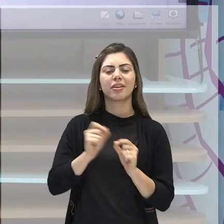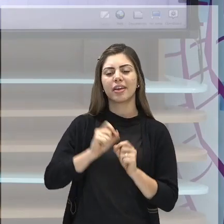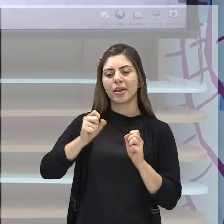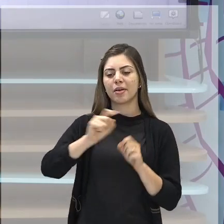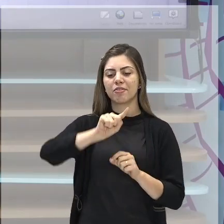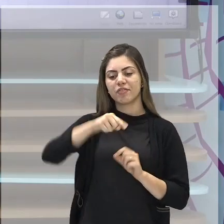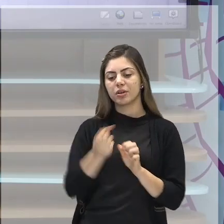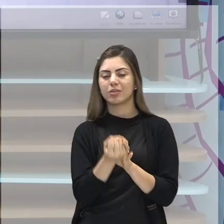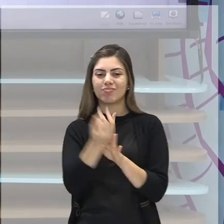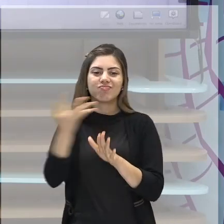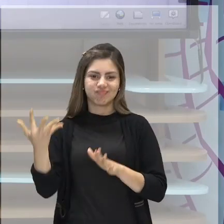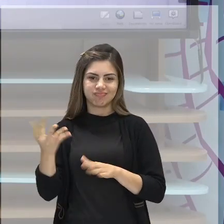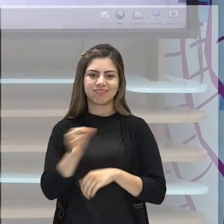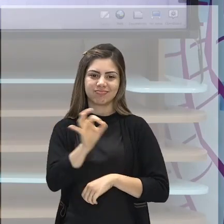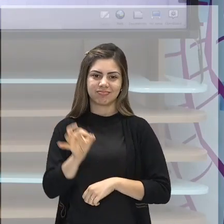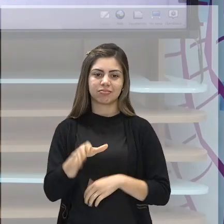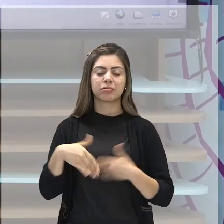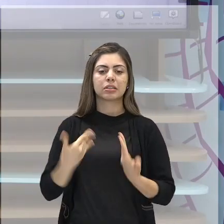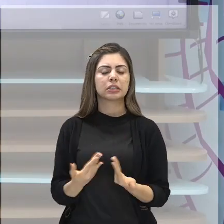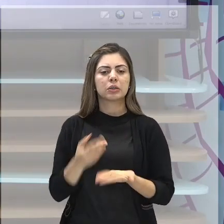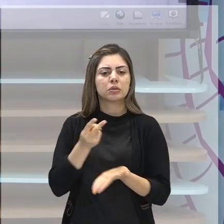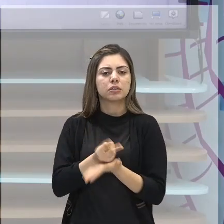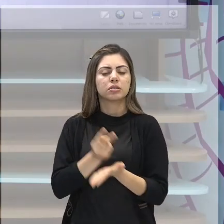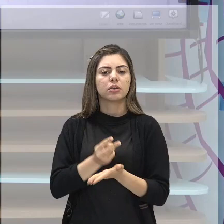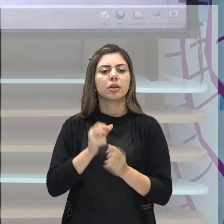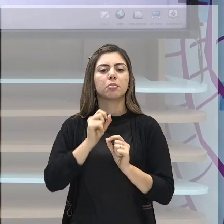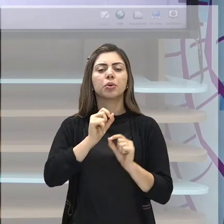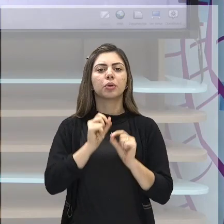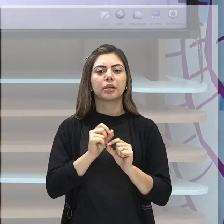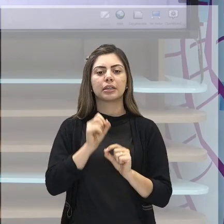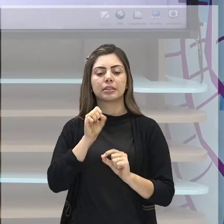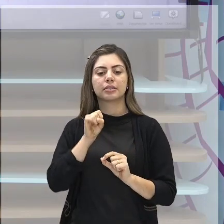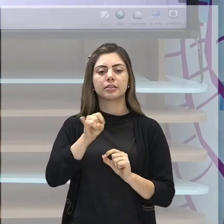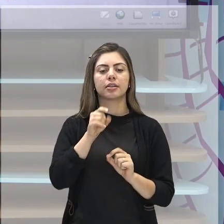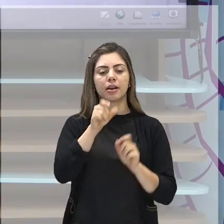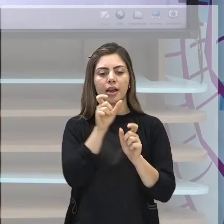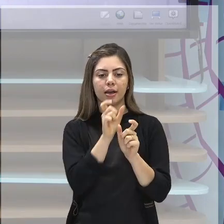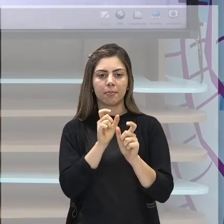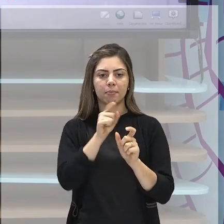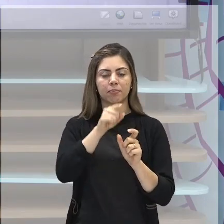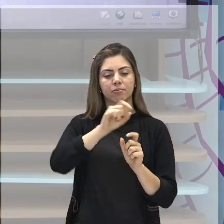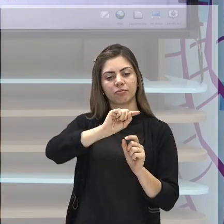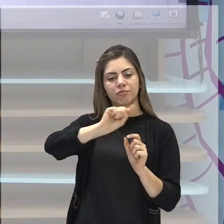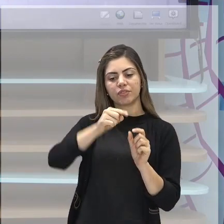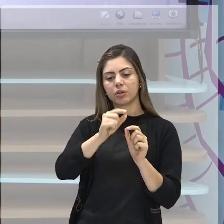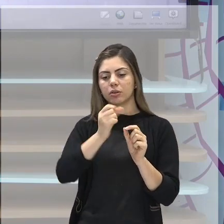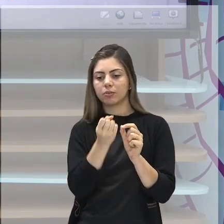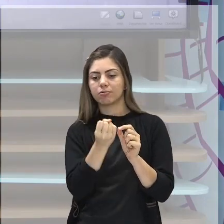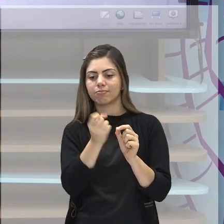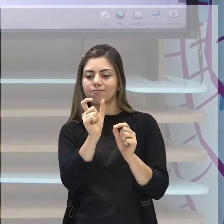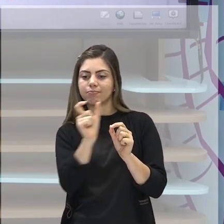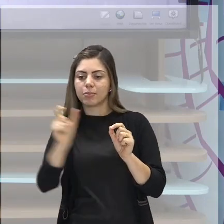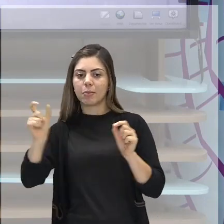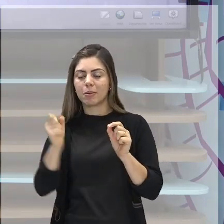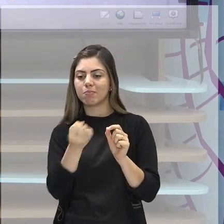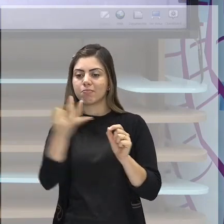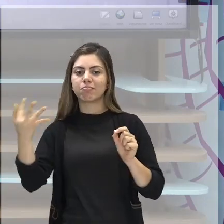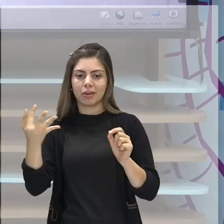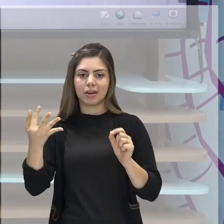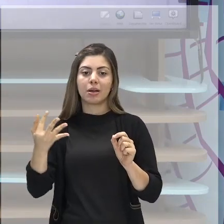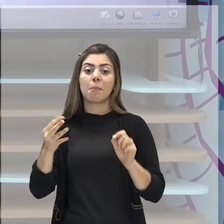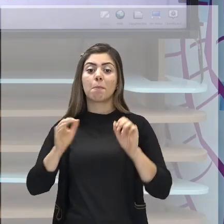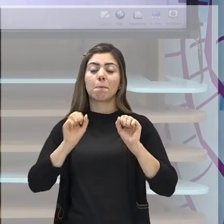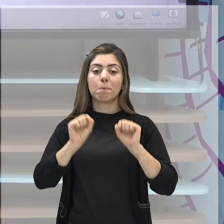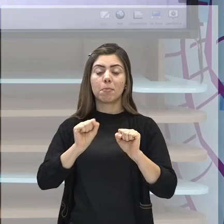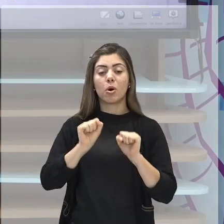após a vírgula. E cada vez que você engole as casas, o teu problema perde um pouco a precisão, beleza?